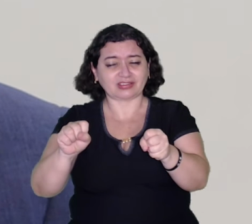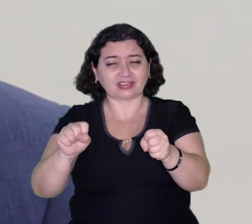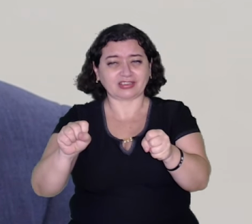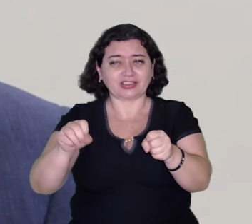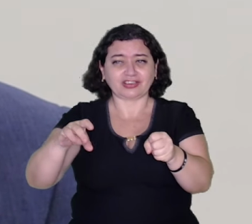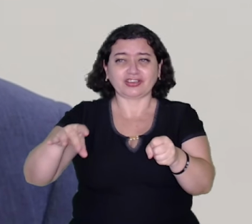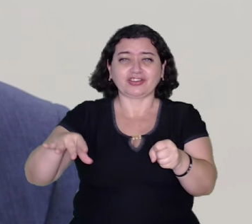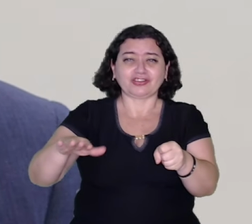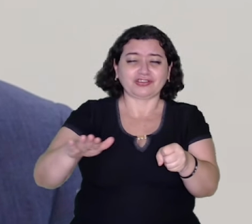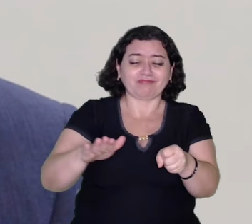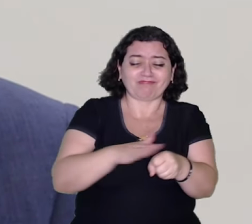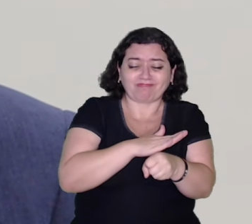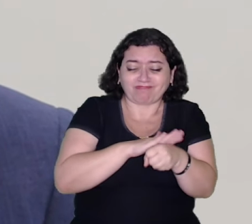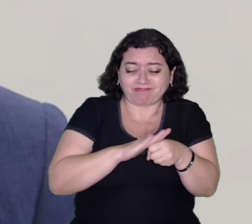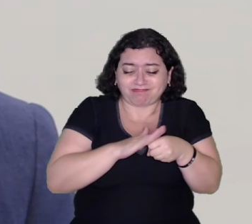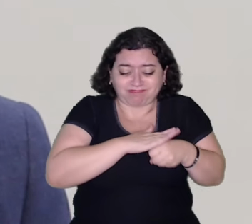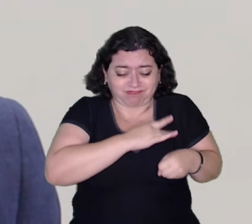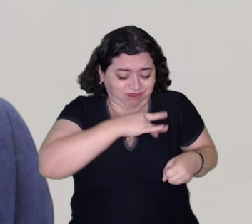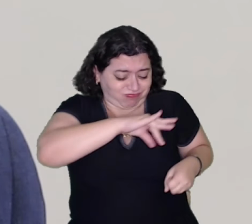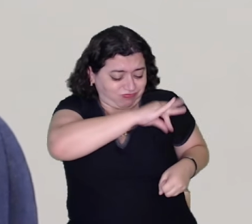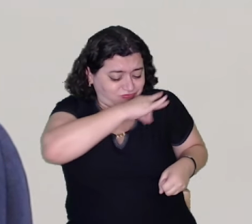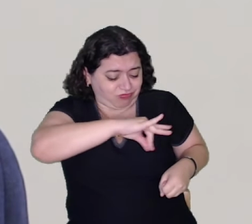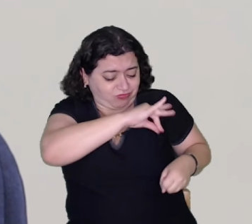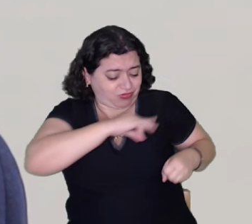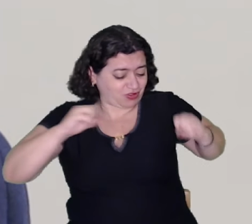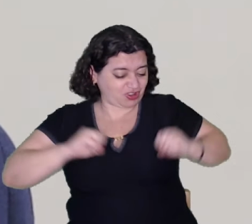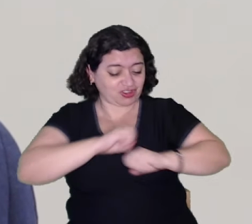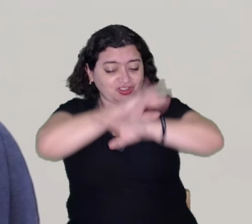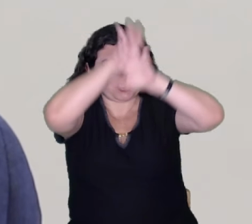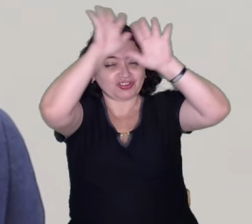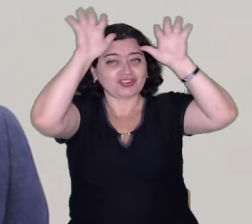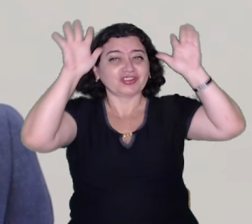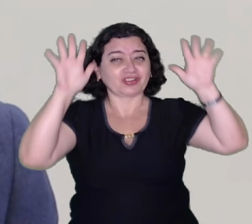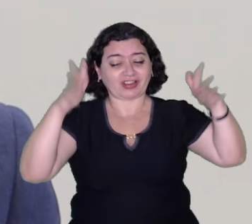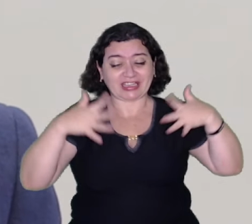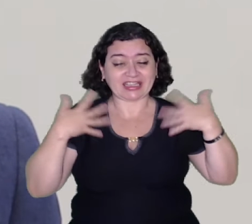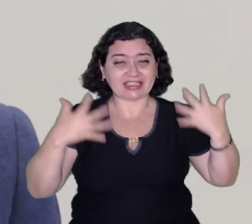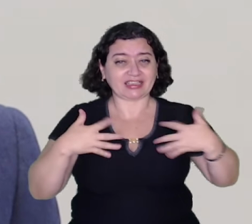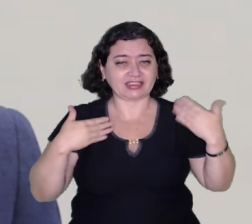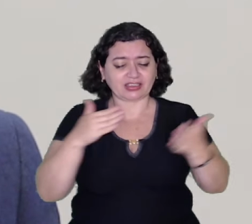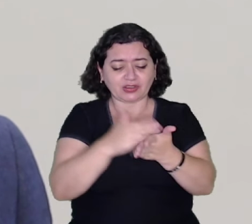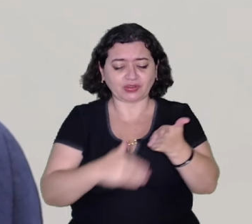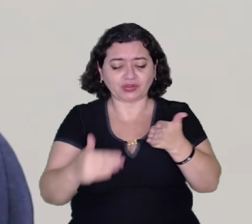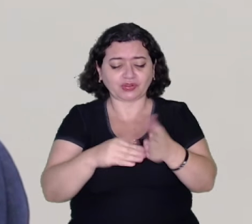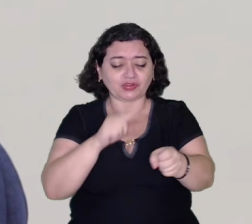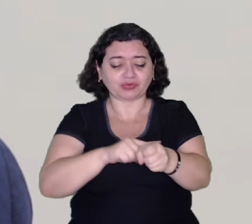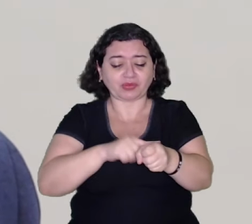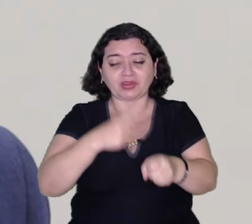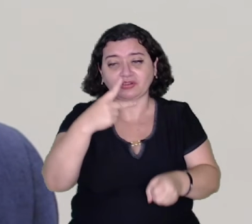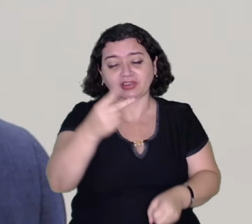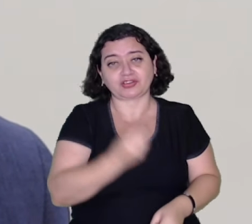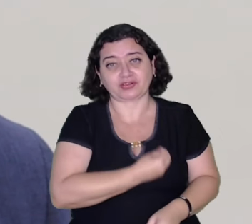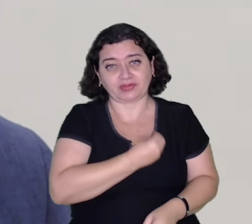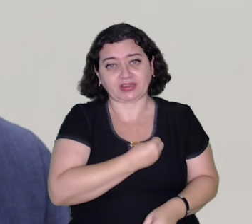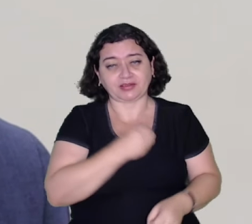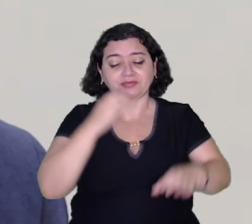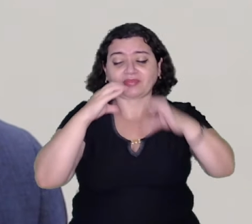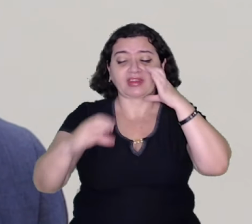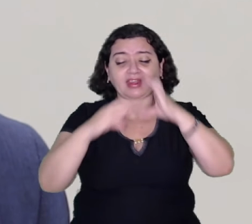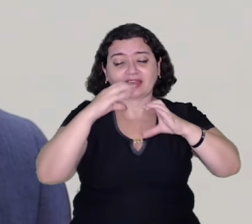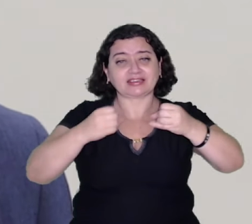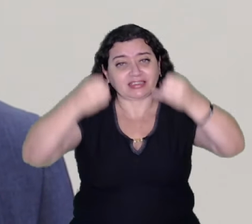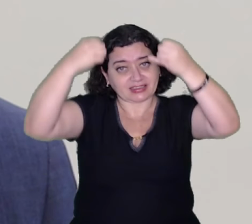glória, de regozijo, né, durante todo o momento da sua vida. E essa canção, ela fala sobre